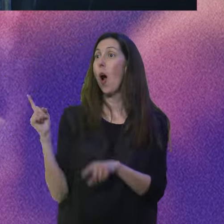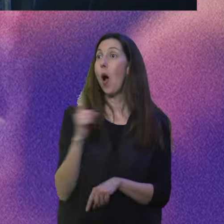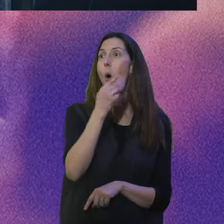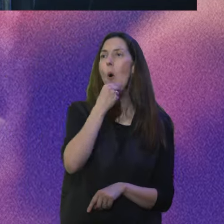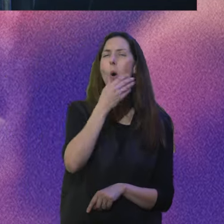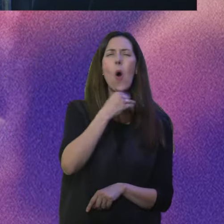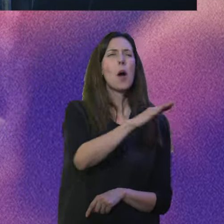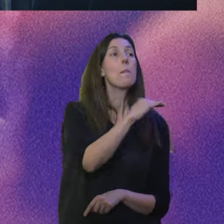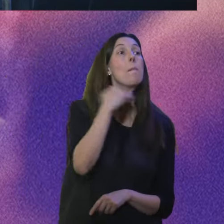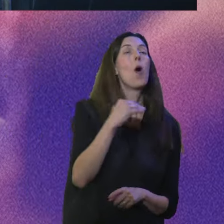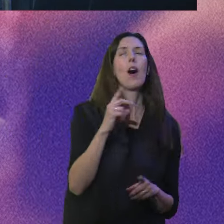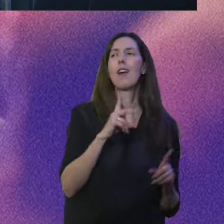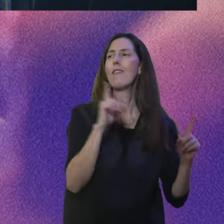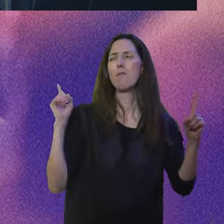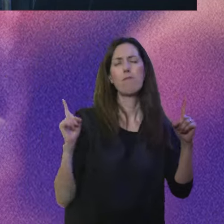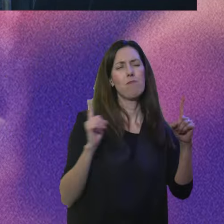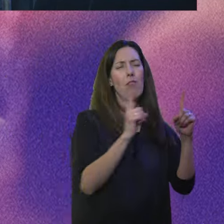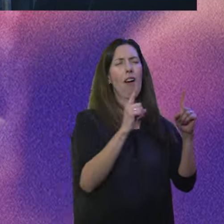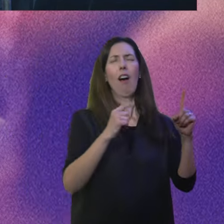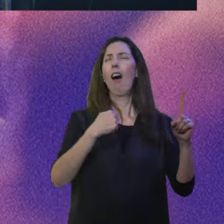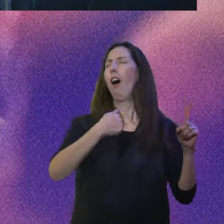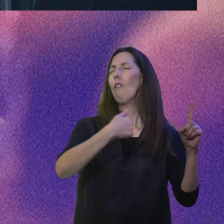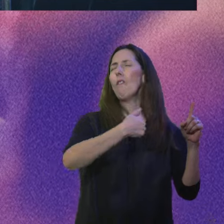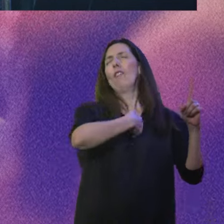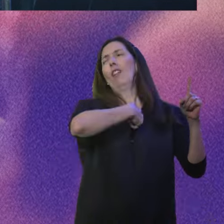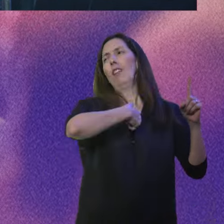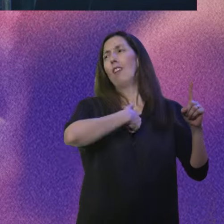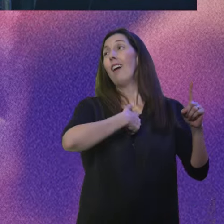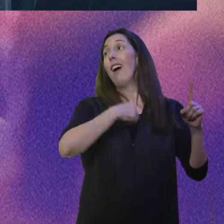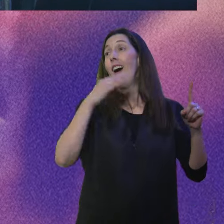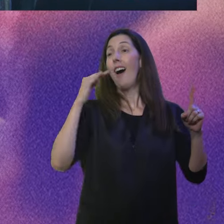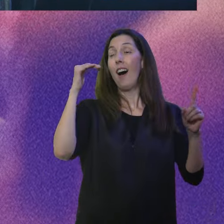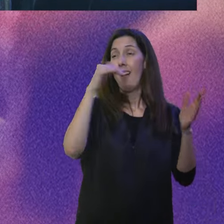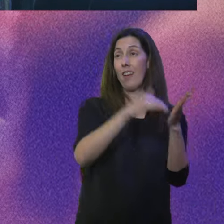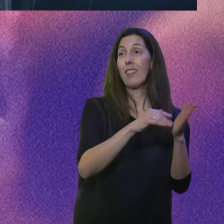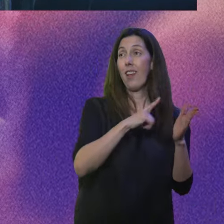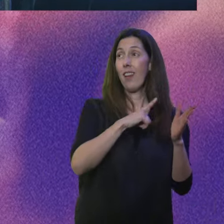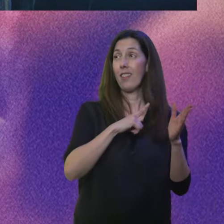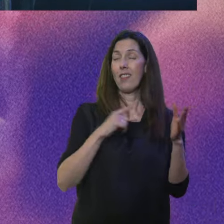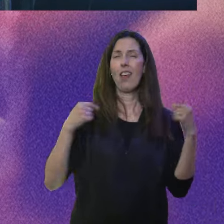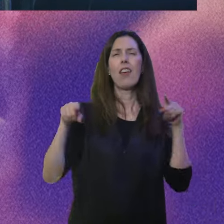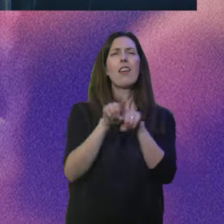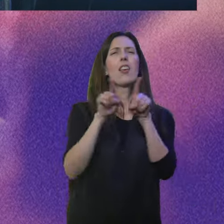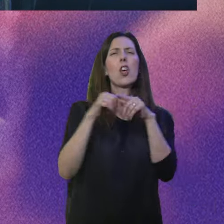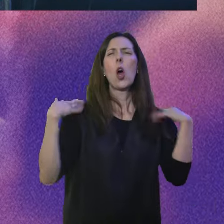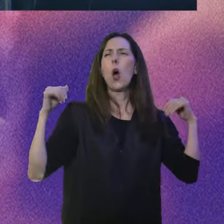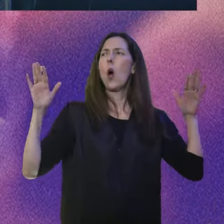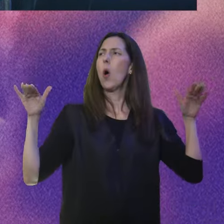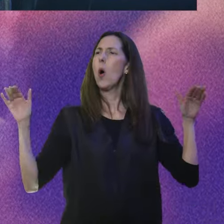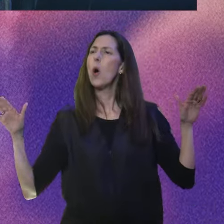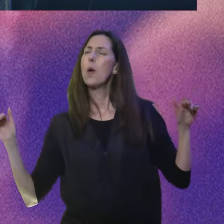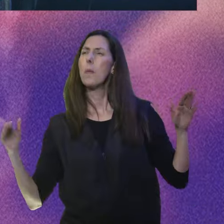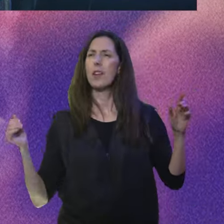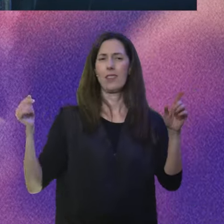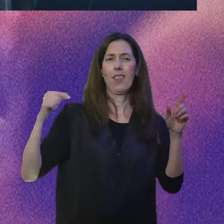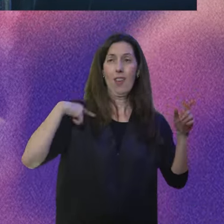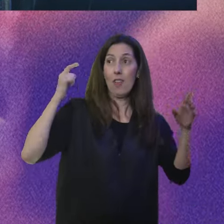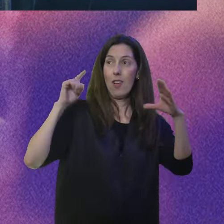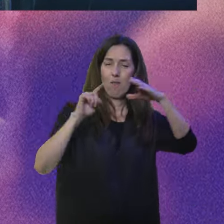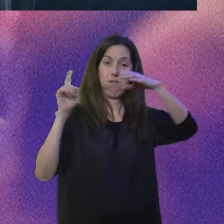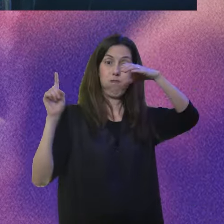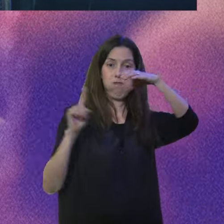laço, até que uma flecha lhe atravesse o fígado, ou como um pássaro que salta para dentro do alçapão,